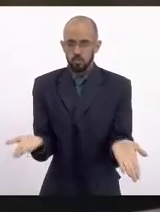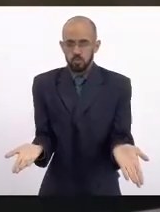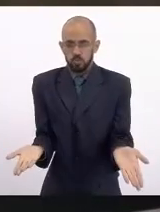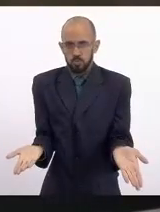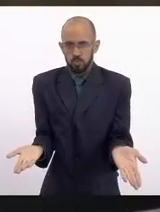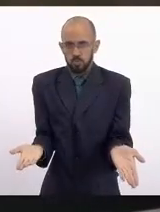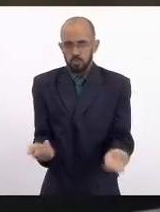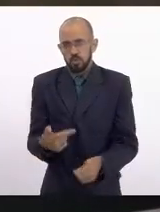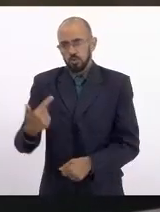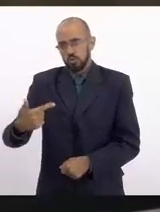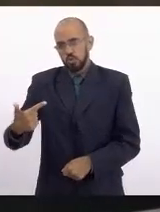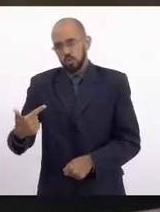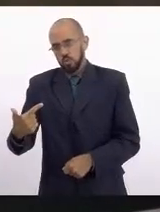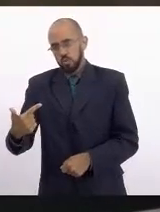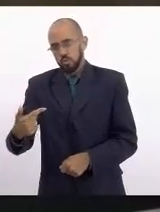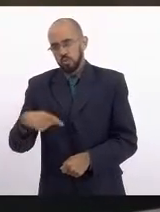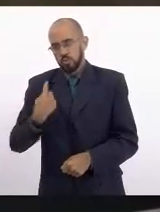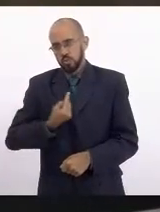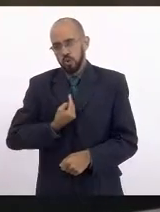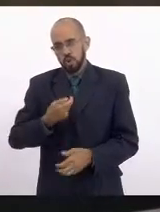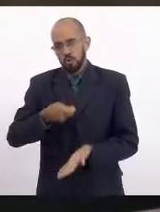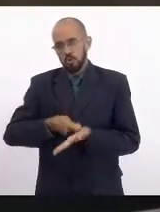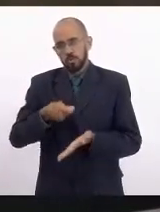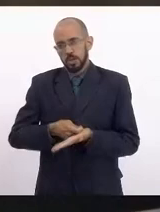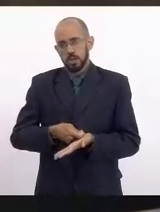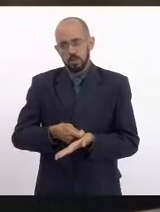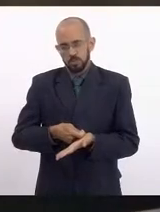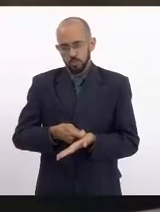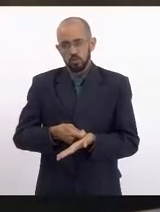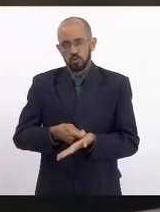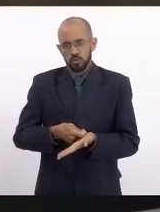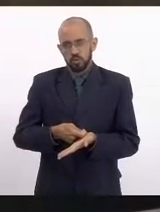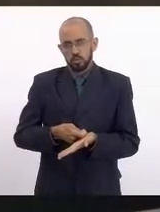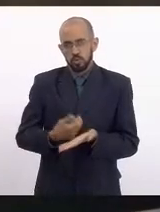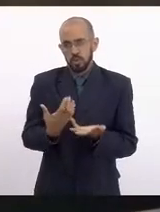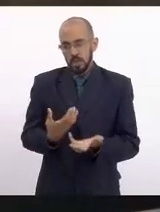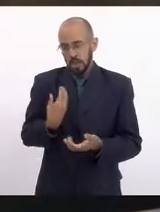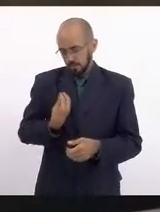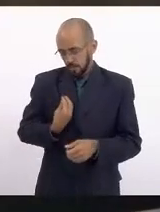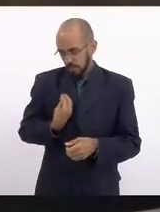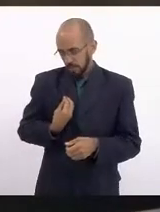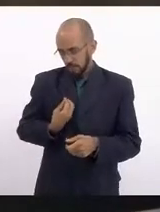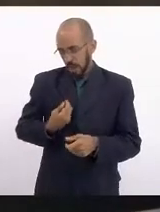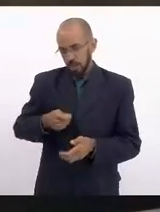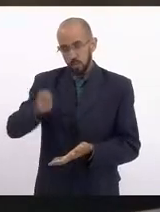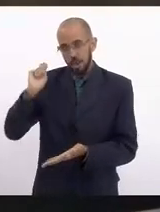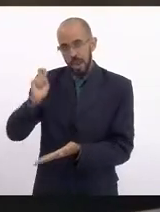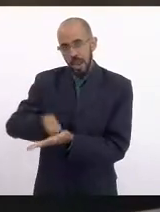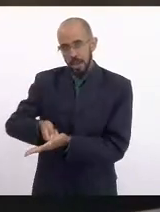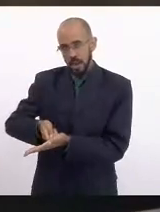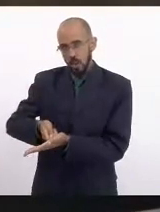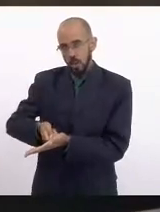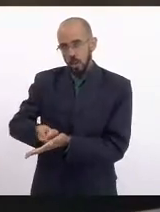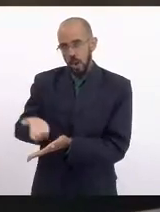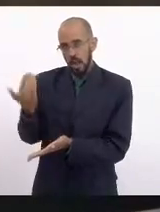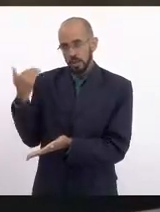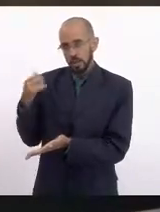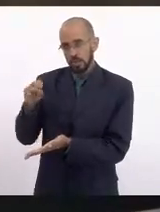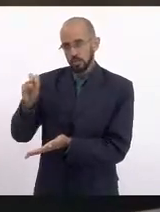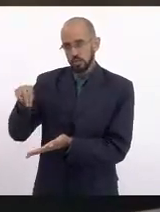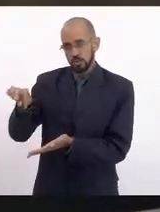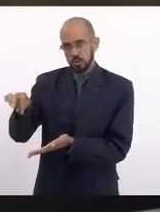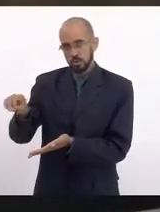o segundo nós obrigamos aqueles que quiseram participar do leilão do Galeão lá atrás a